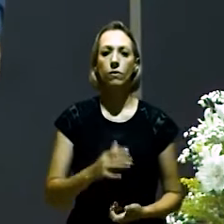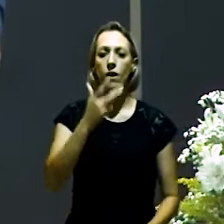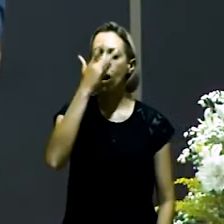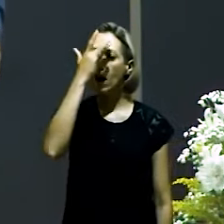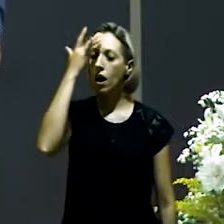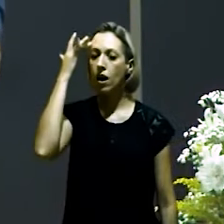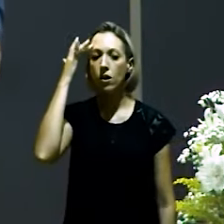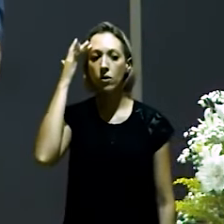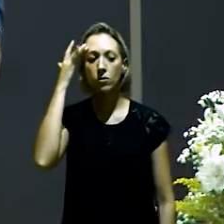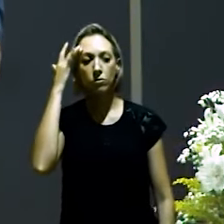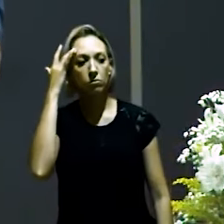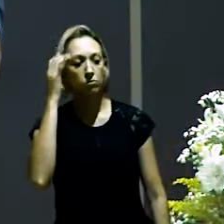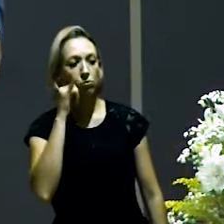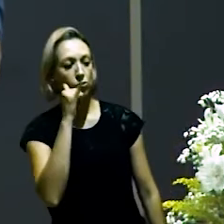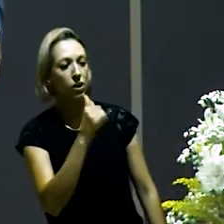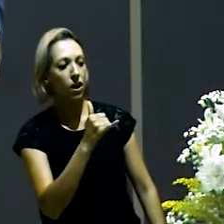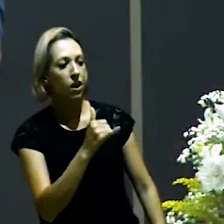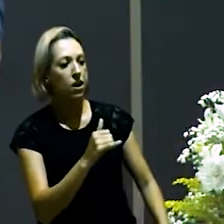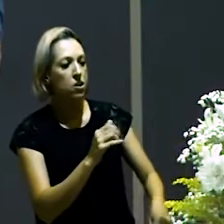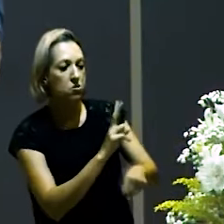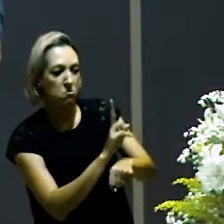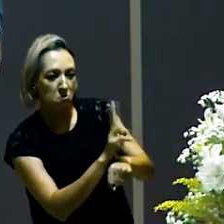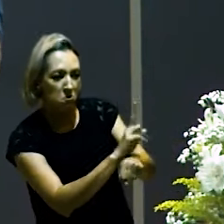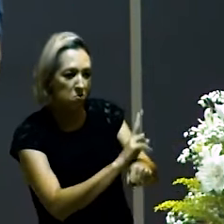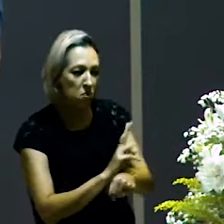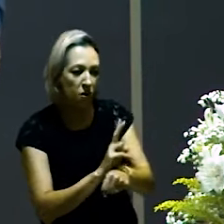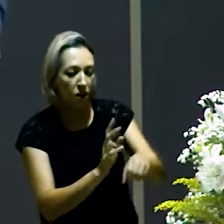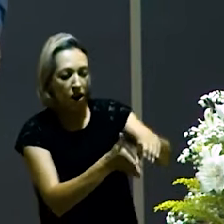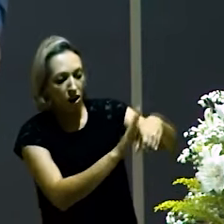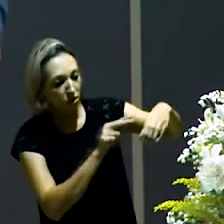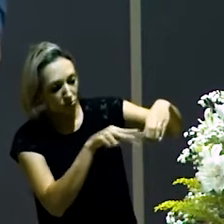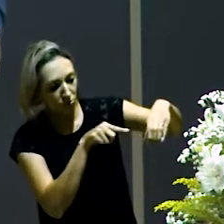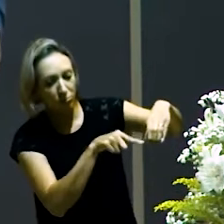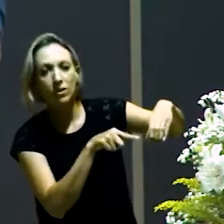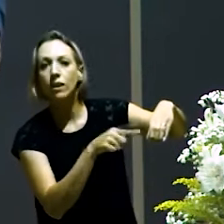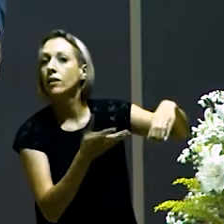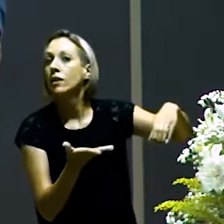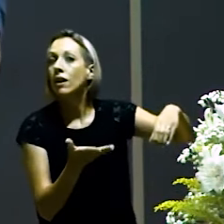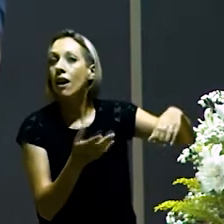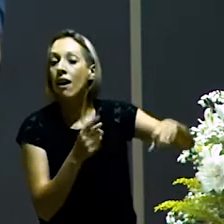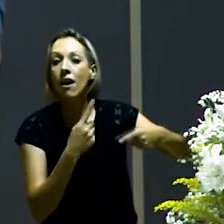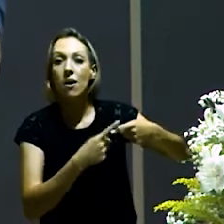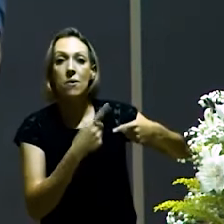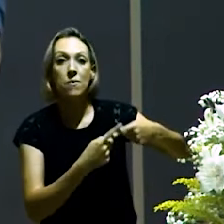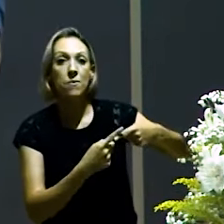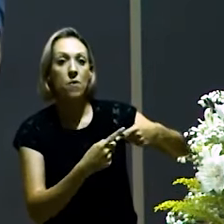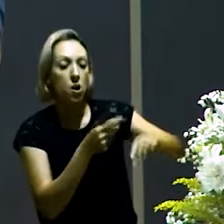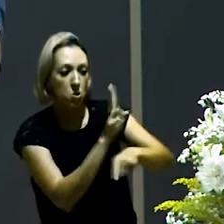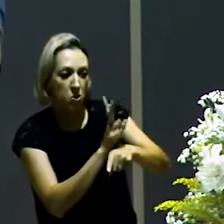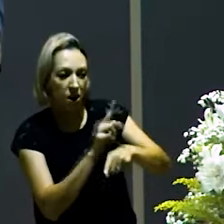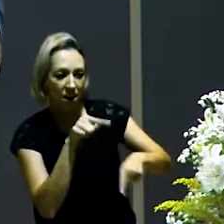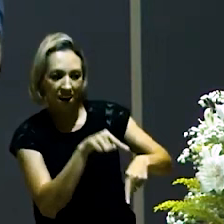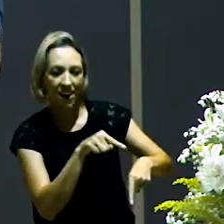você está procurando entre os mortos aquele que está vivo? Ele não está entre os